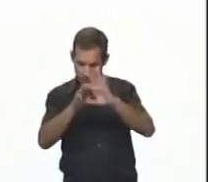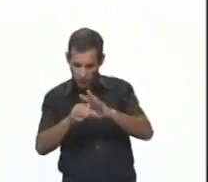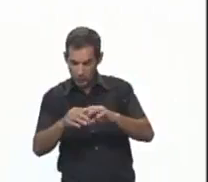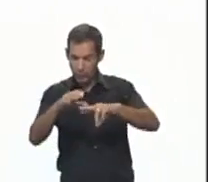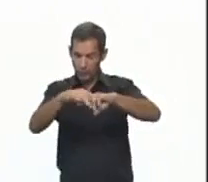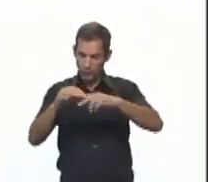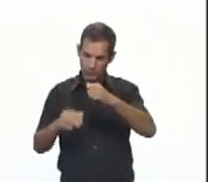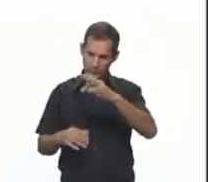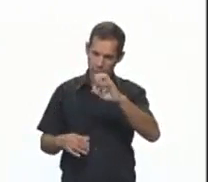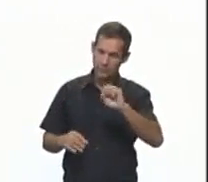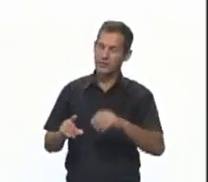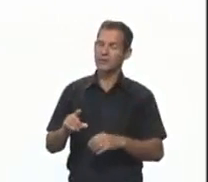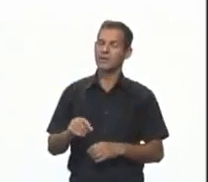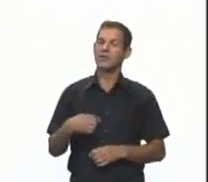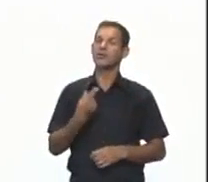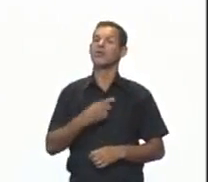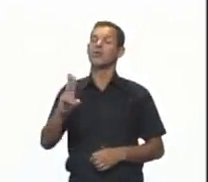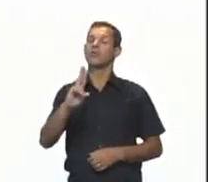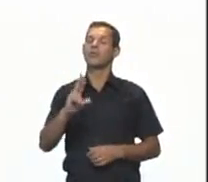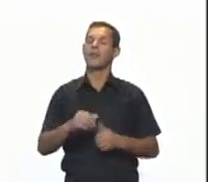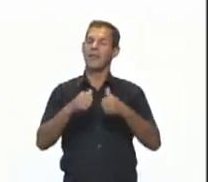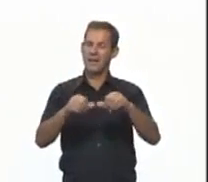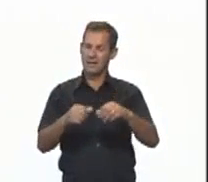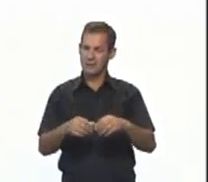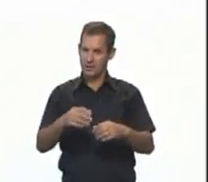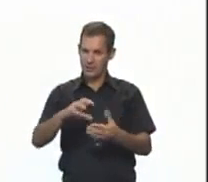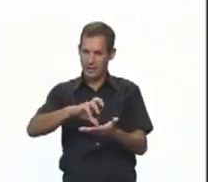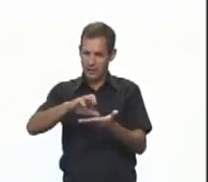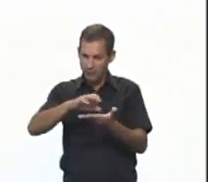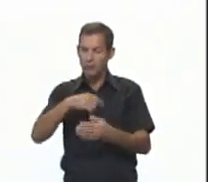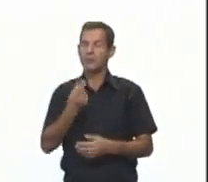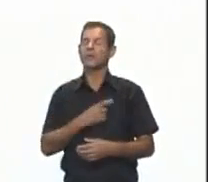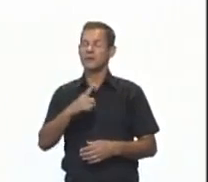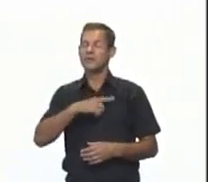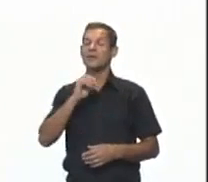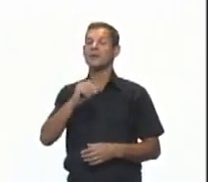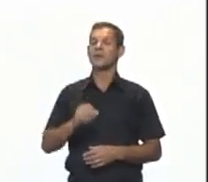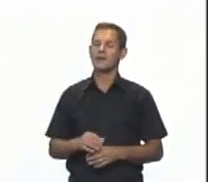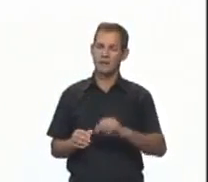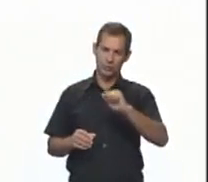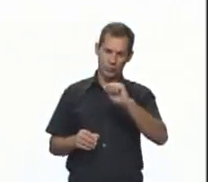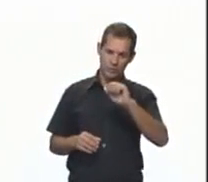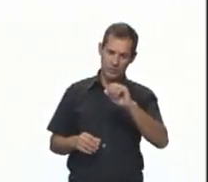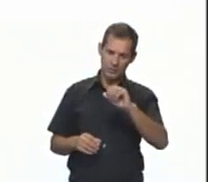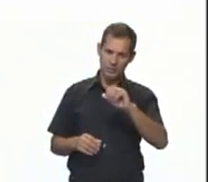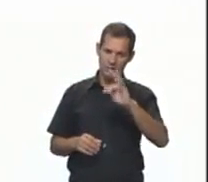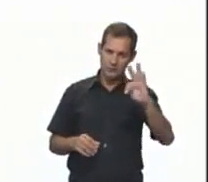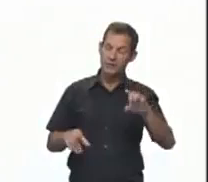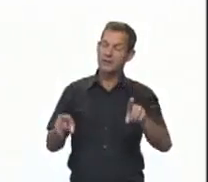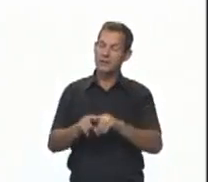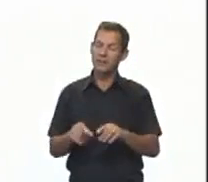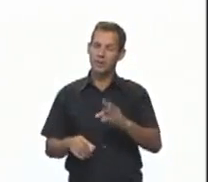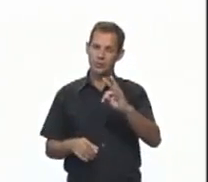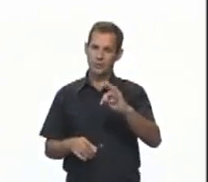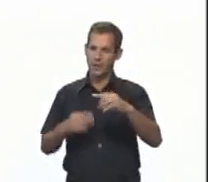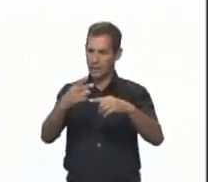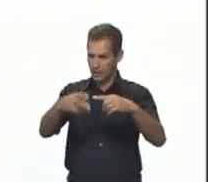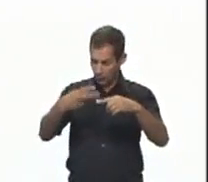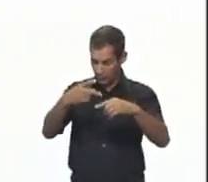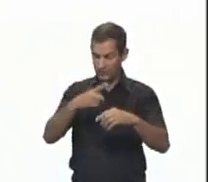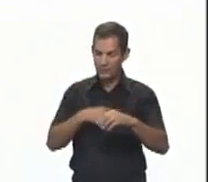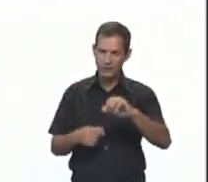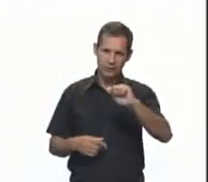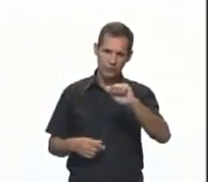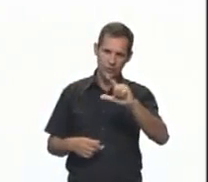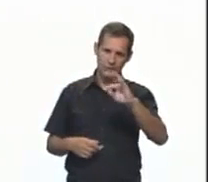por partes. A gente vai utilizar essa fórmula. A gente já tem quem que é o a de t, que é o meu t ao quadrado. A gente já tem o